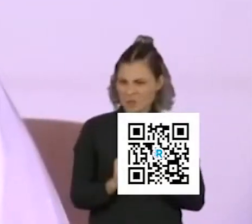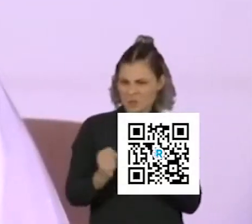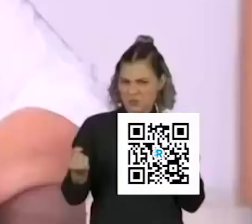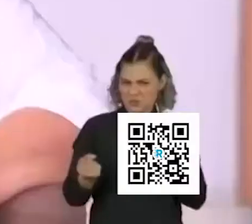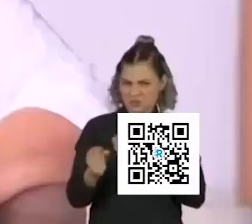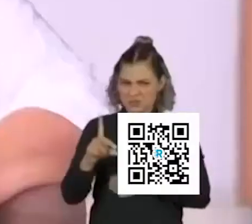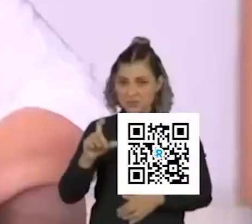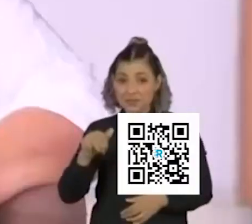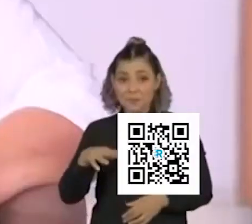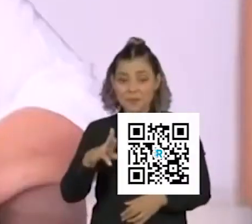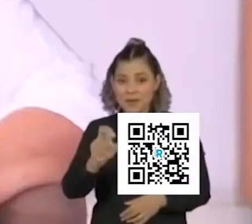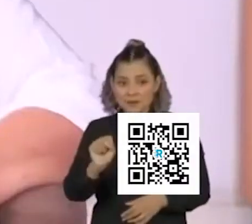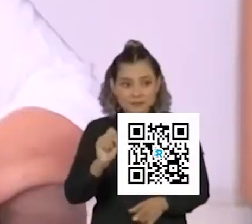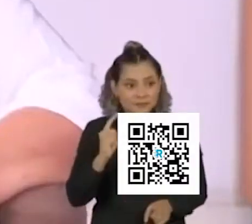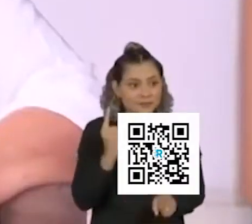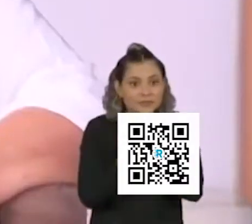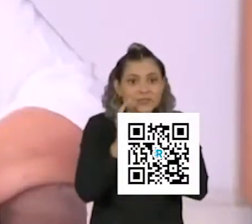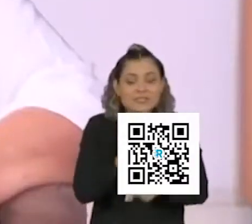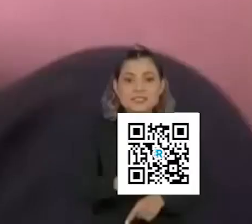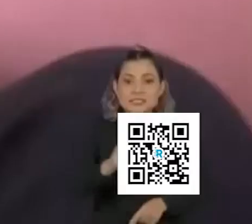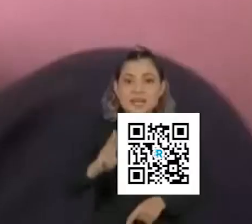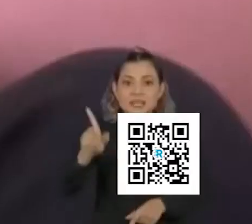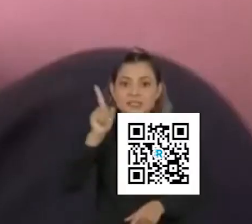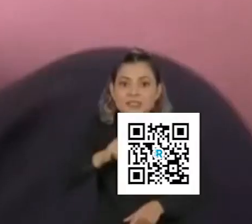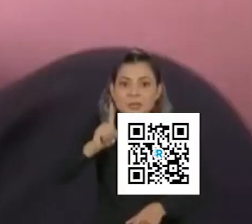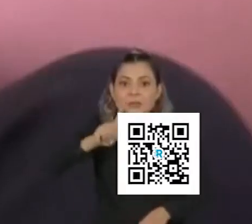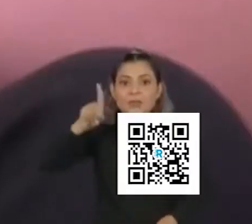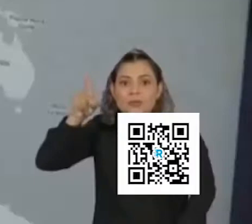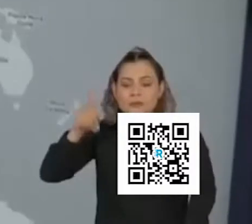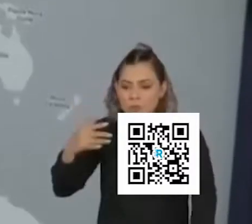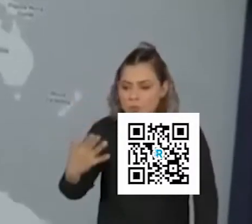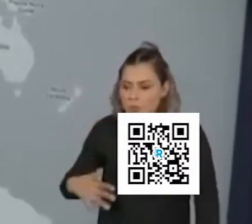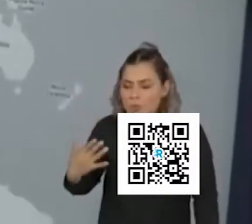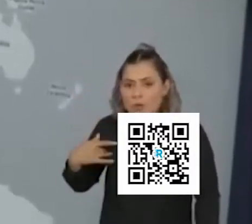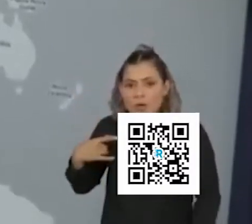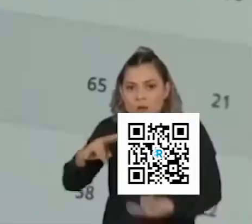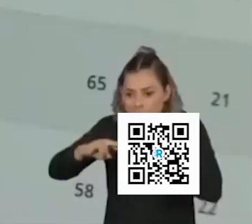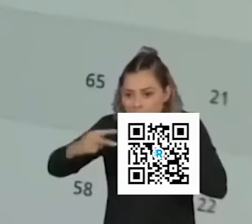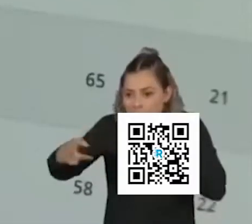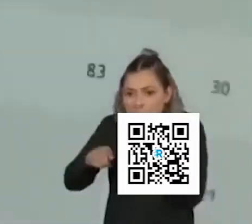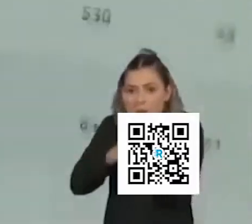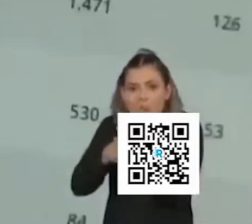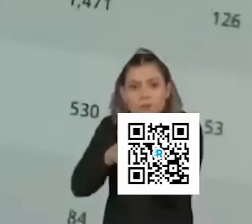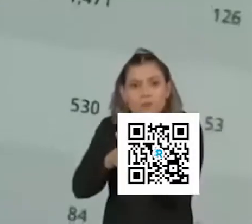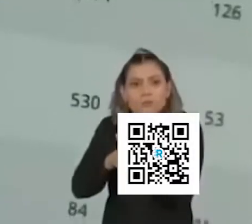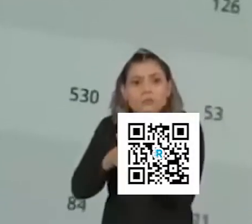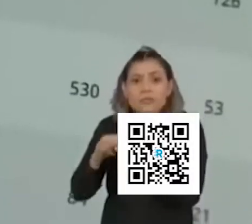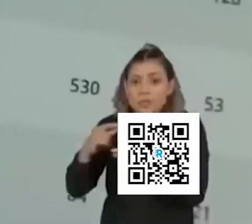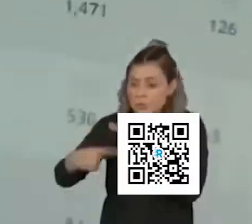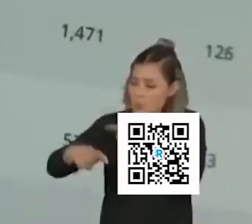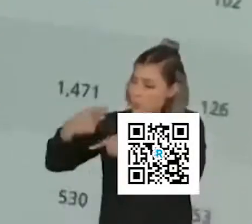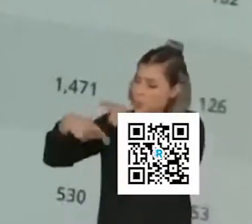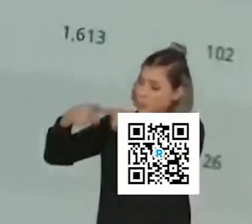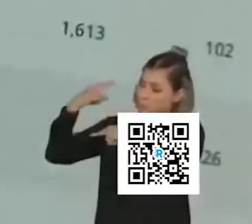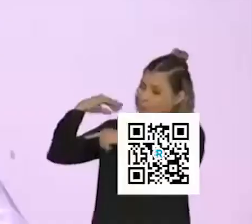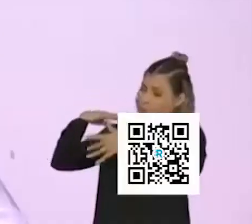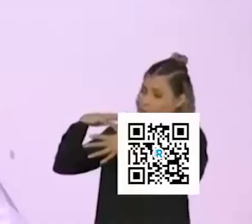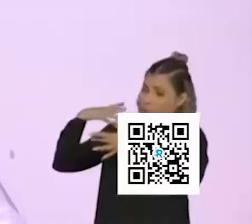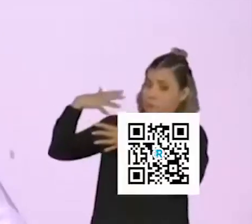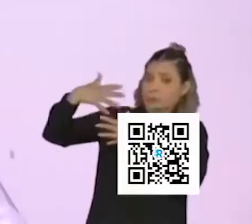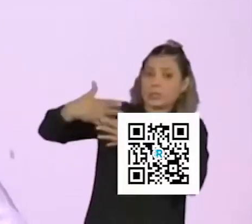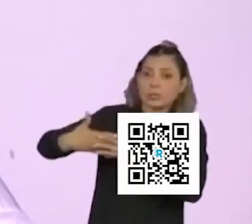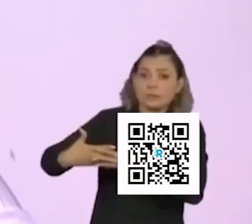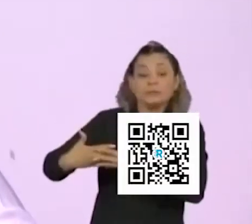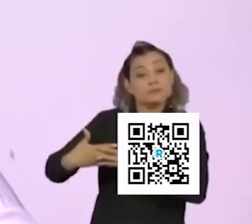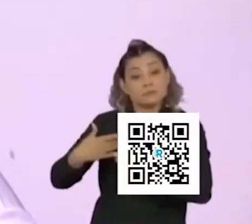para Damares até ela encontrar um site norte-americano que oferece exame de DNA que traça a ancestralidade. Eu